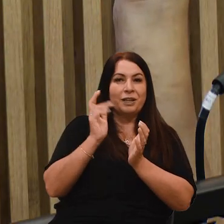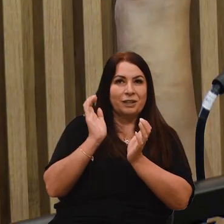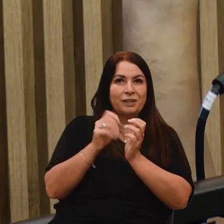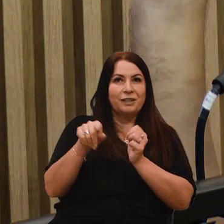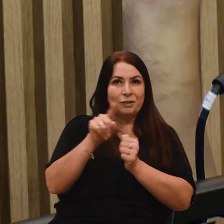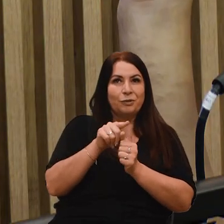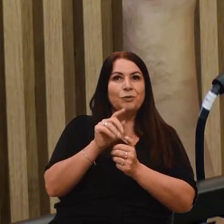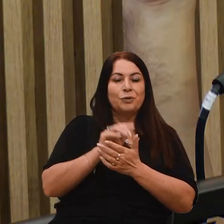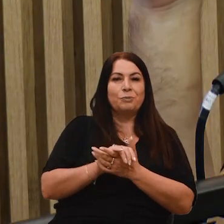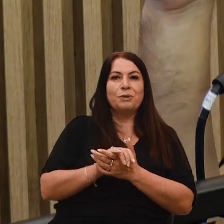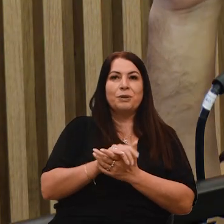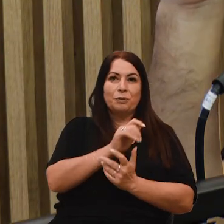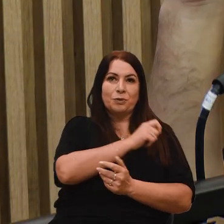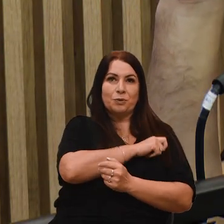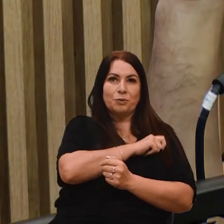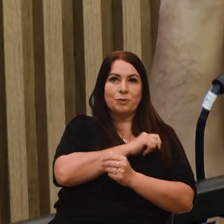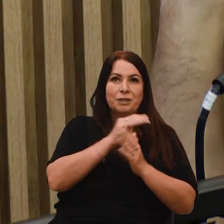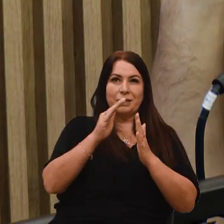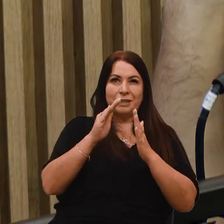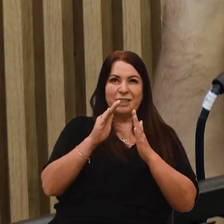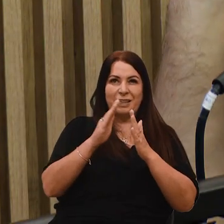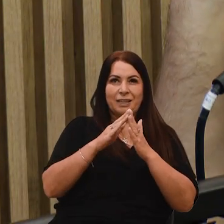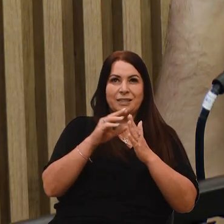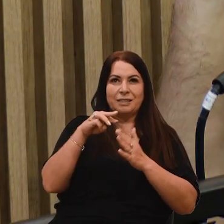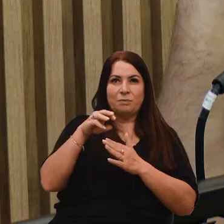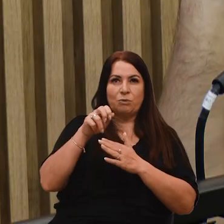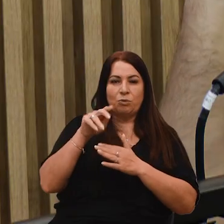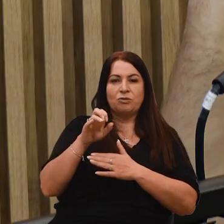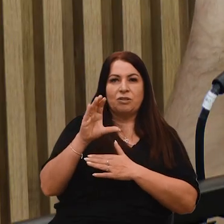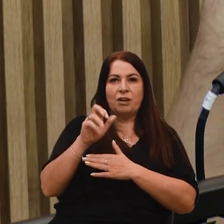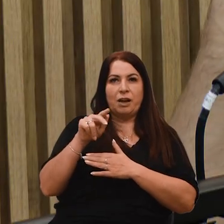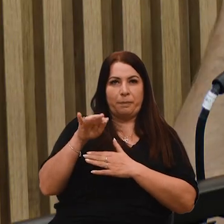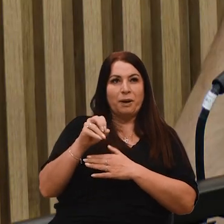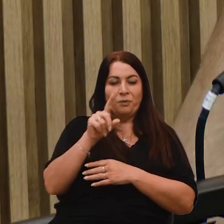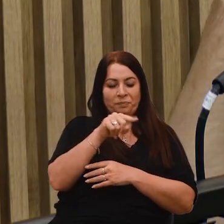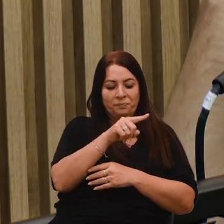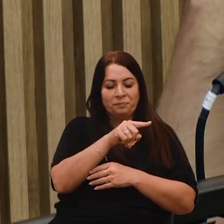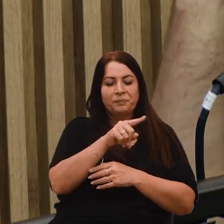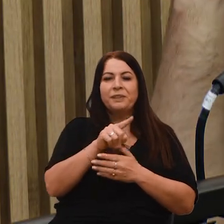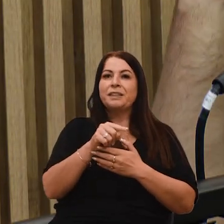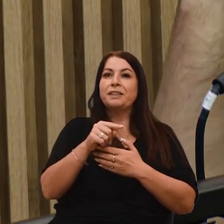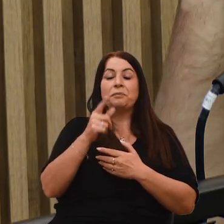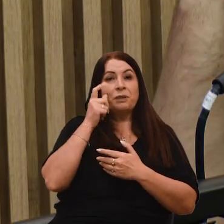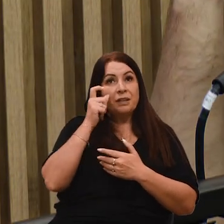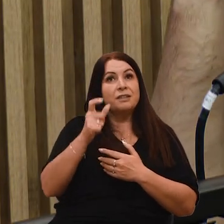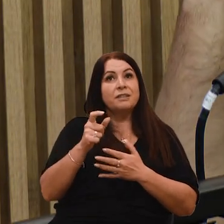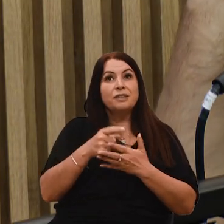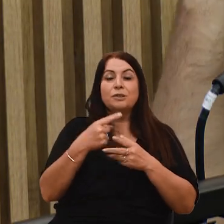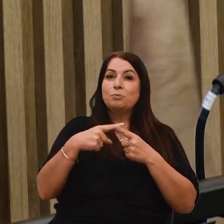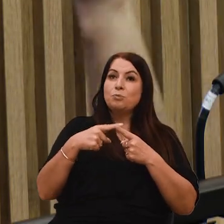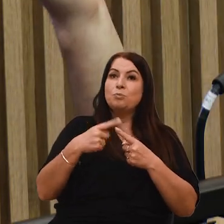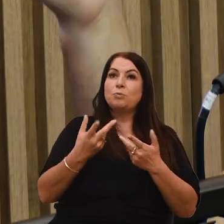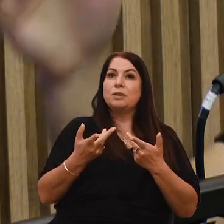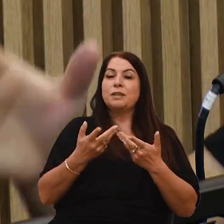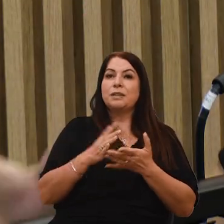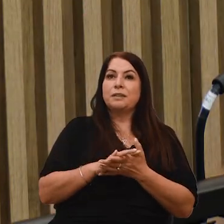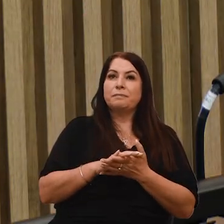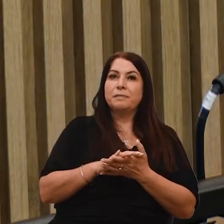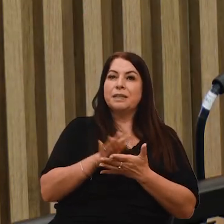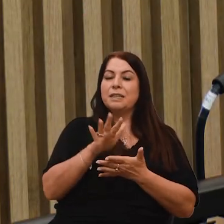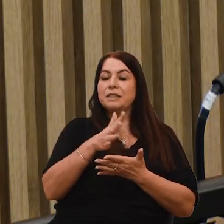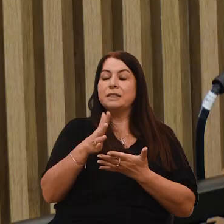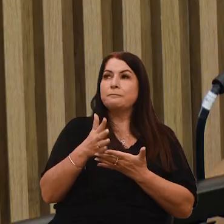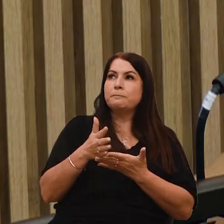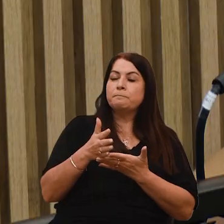O Vitor é um estudante que mora no Monte Carmelo, né? Isso. E assim, foi muito interessante. Eles têm... Às vezes